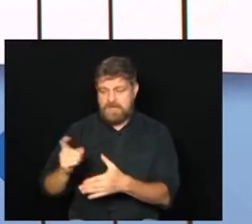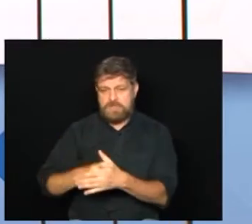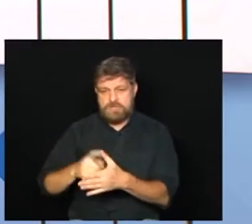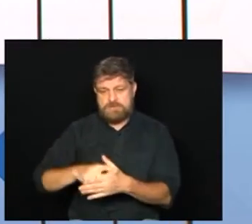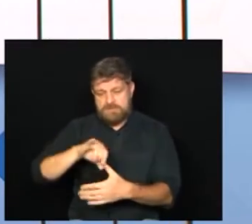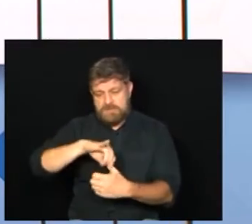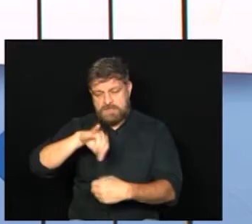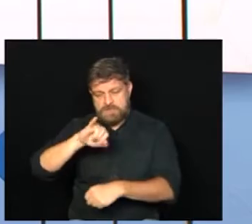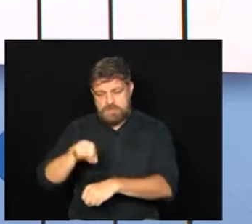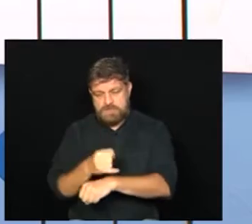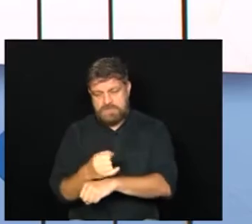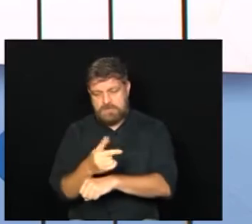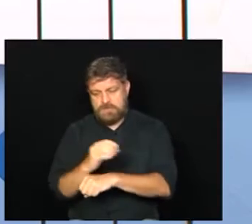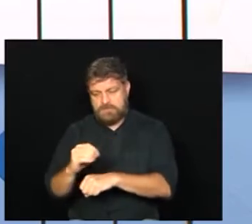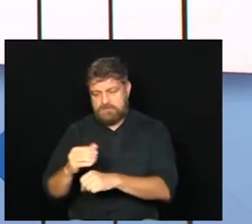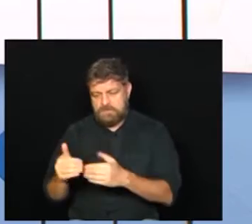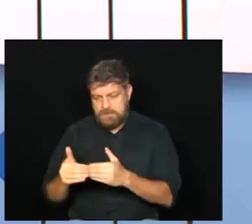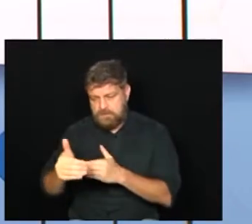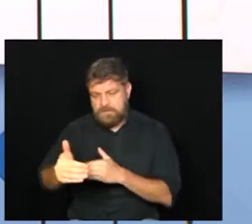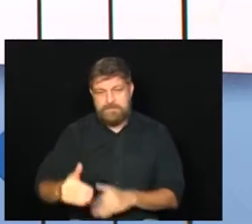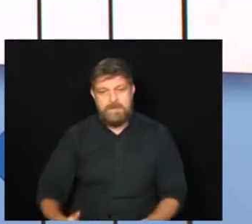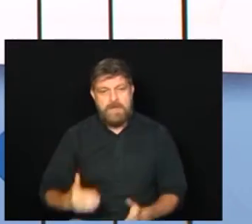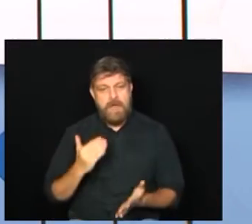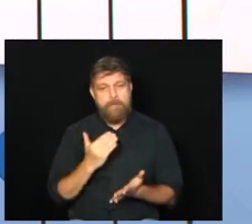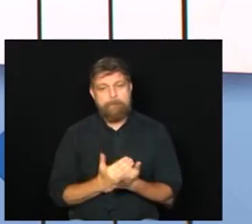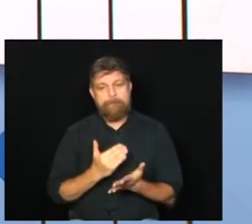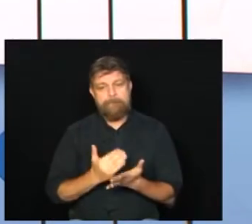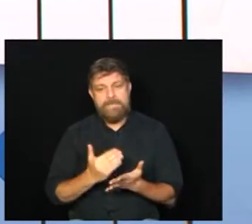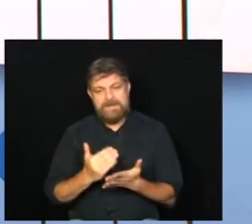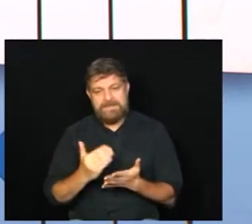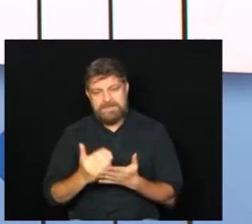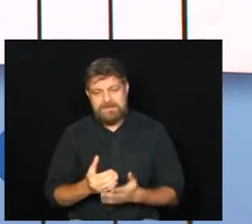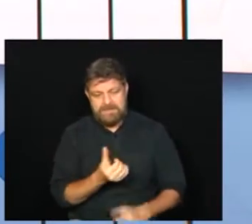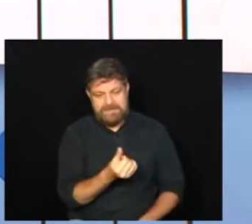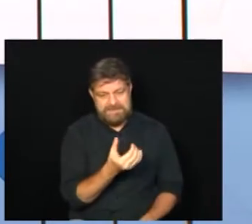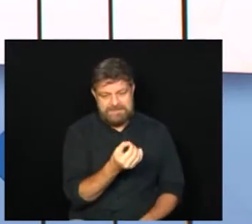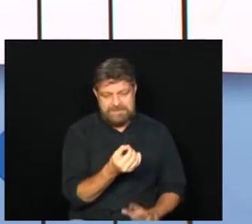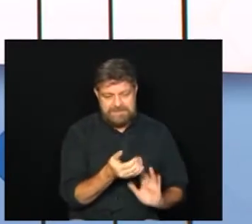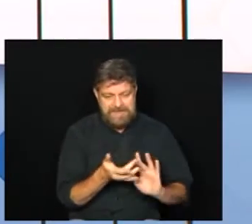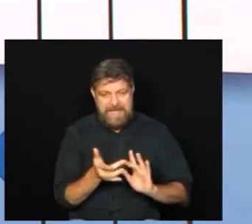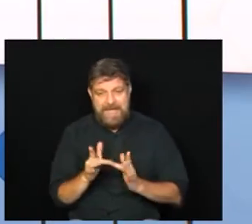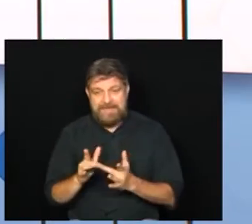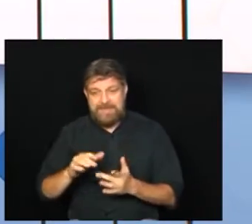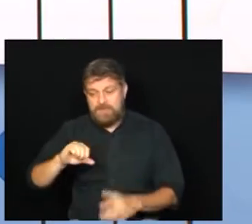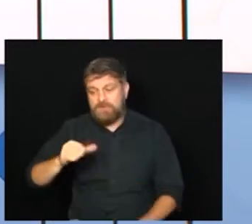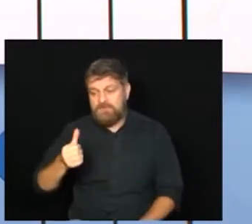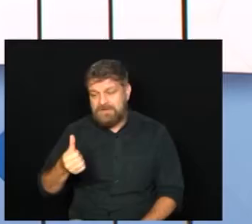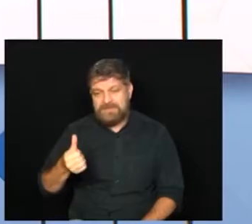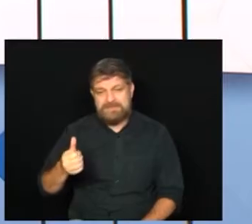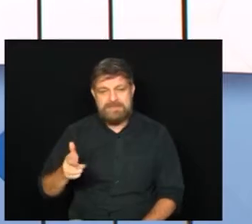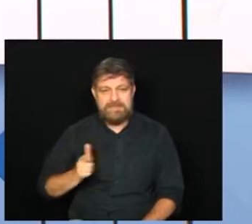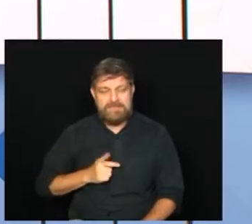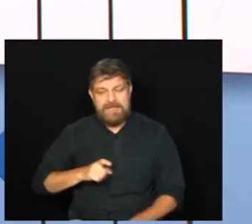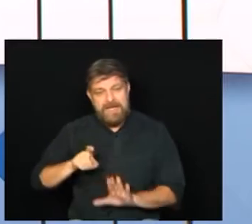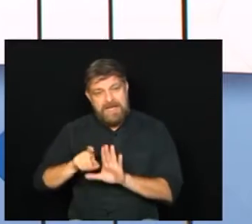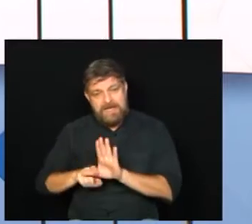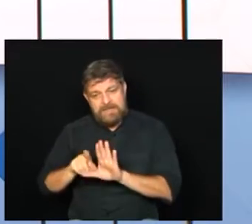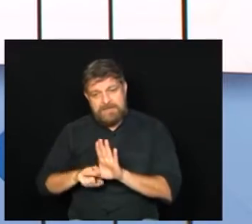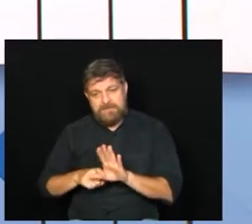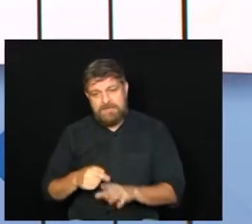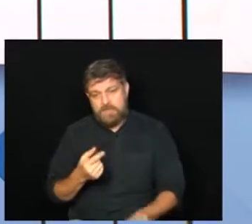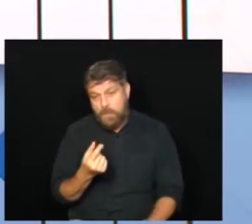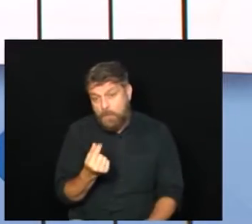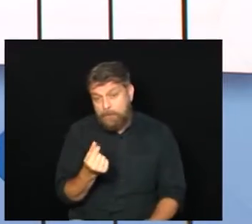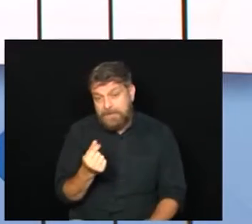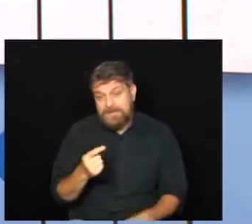de 2020. Já os parcelamentos podem ser feitos de 60 a 96 vezes, dependendo do valor da